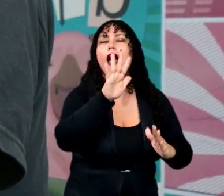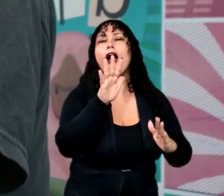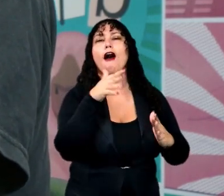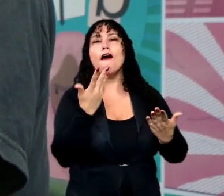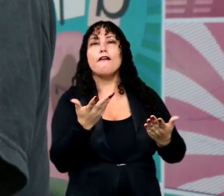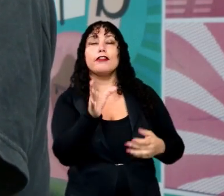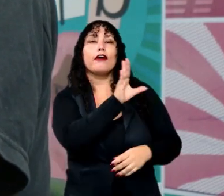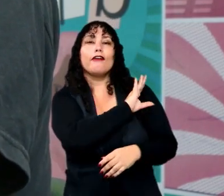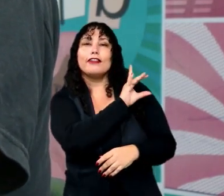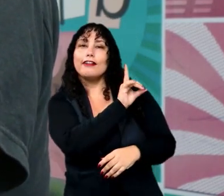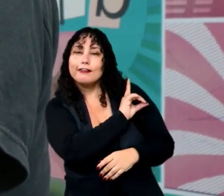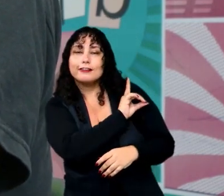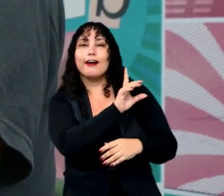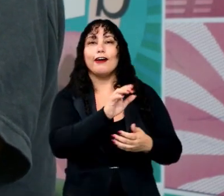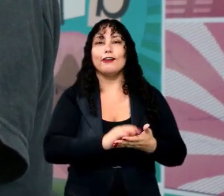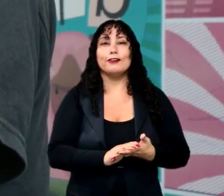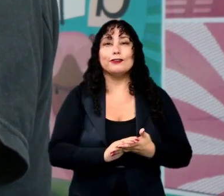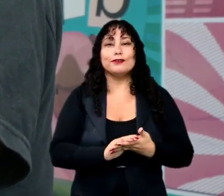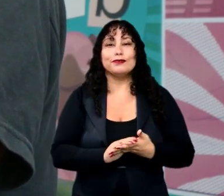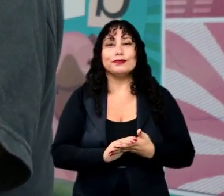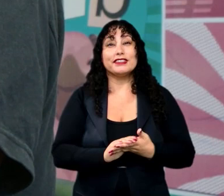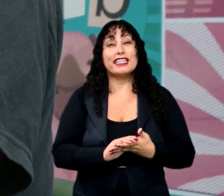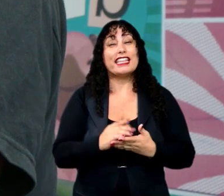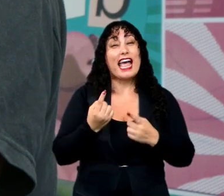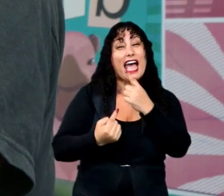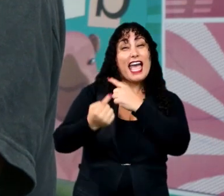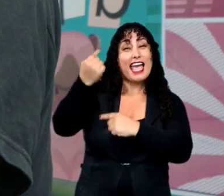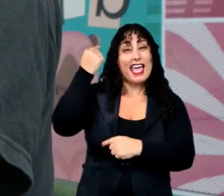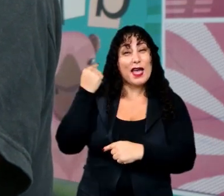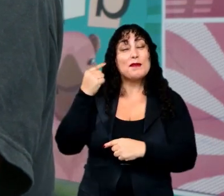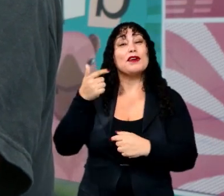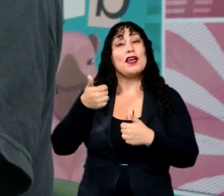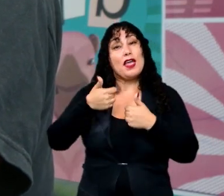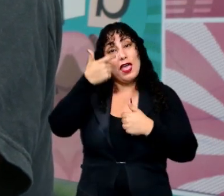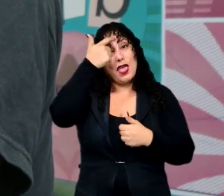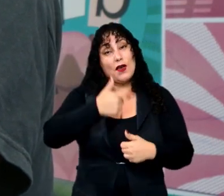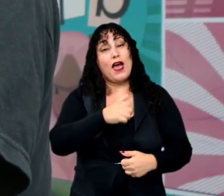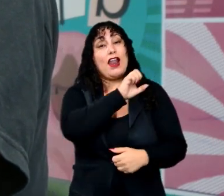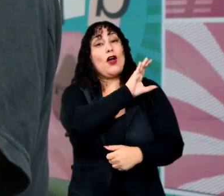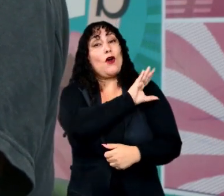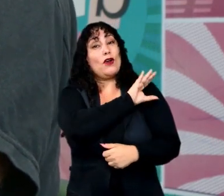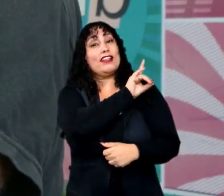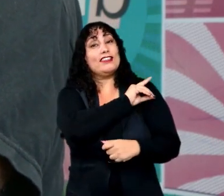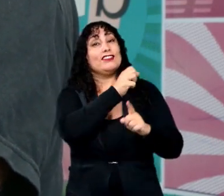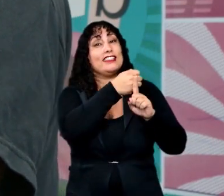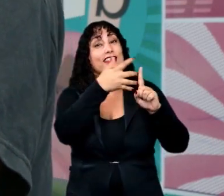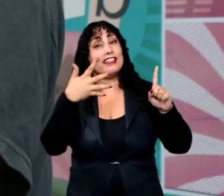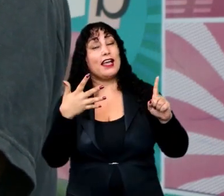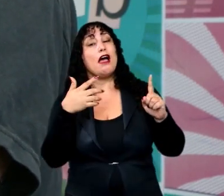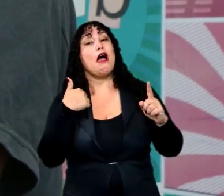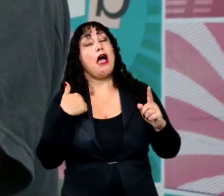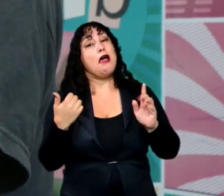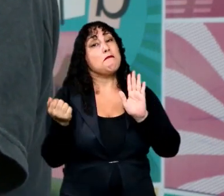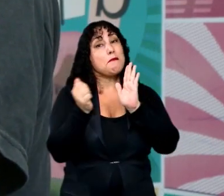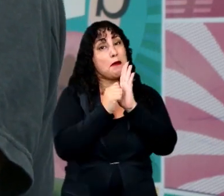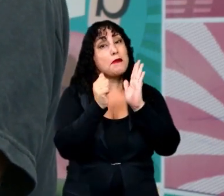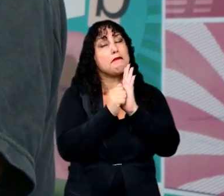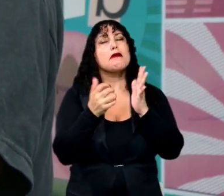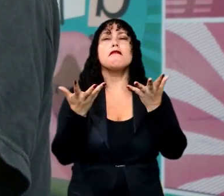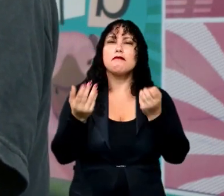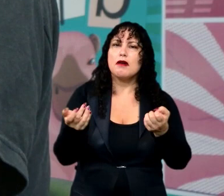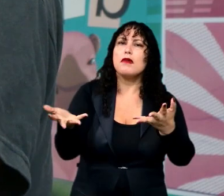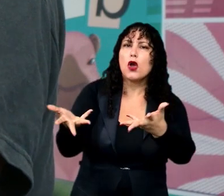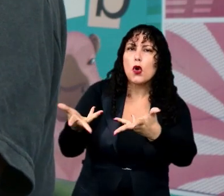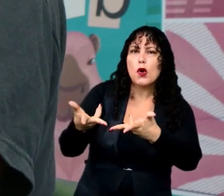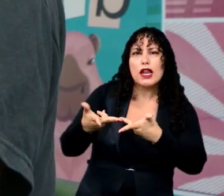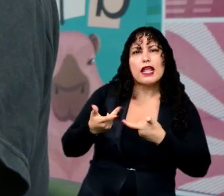Dea coordenação no caso naquela época eu estava como coordenador de extensão então eles bateram a porta nós vamos acolher vamos ver na